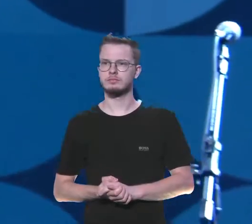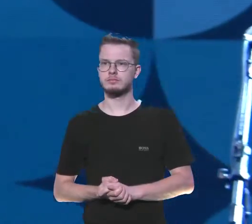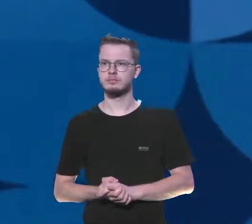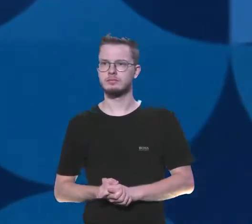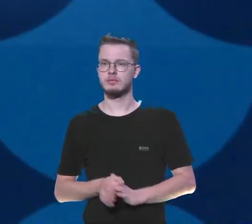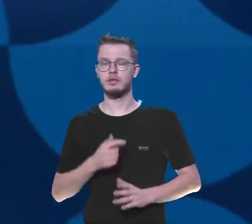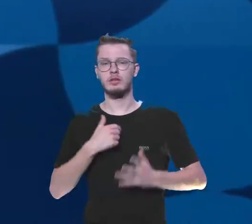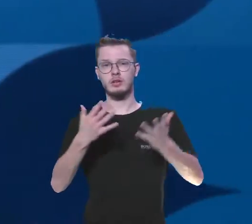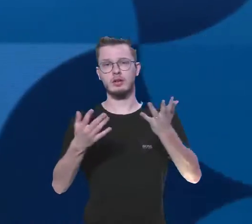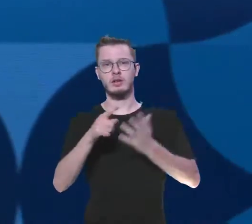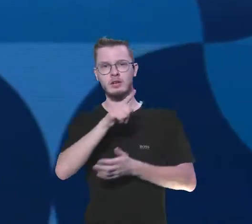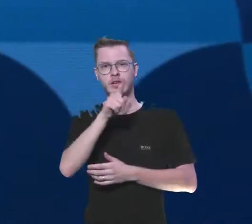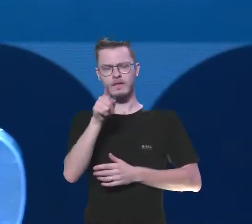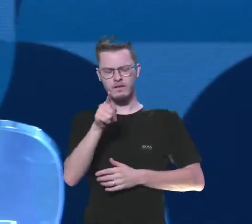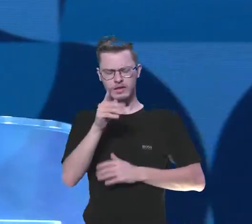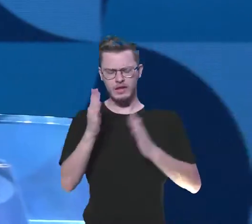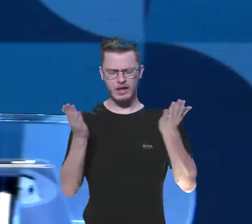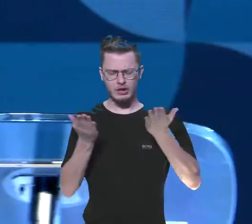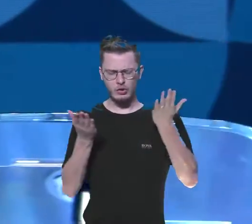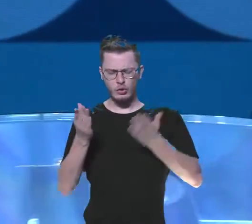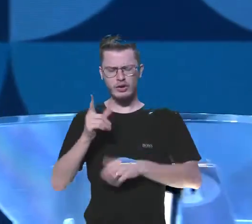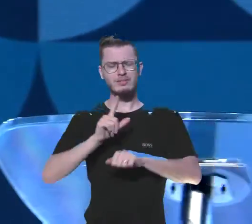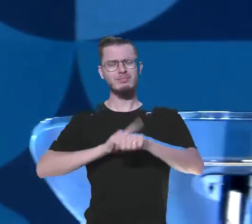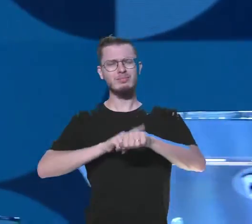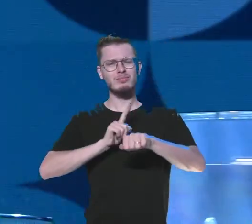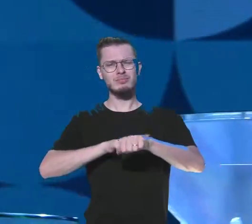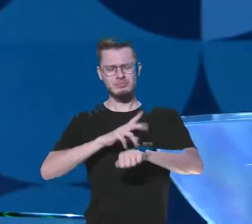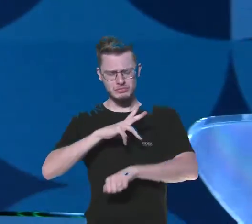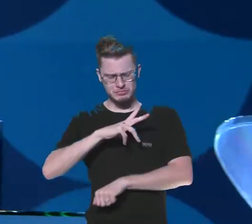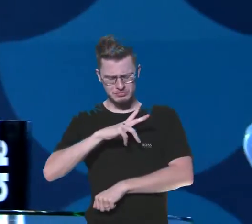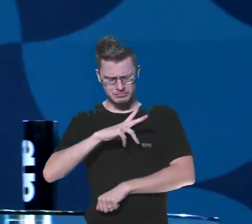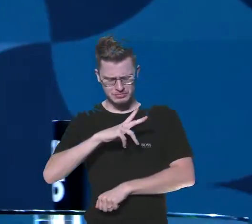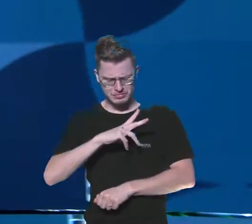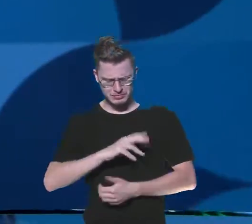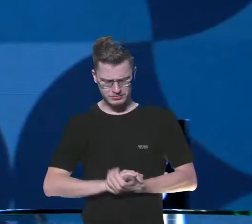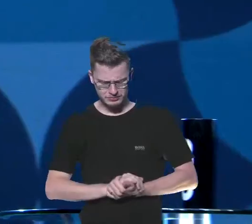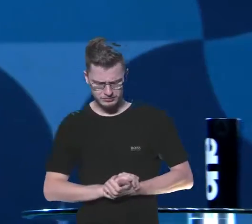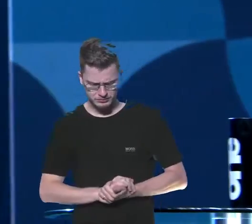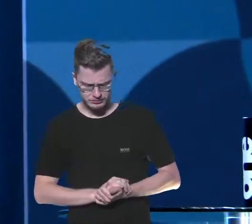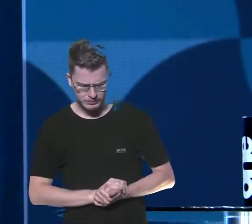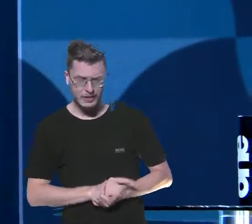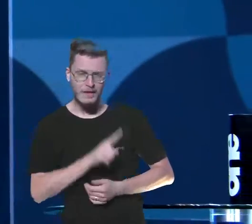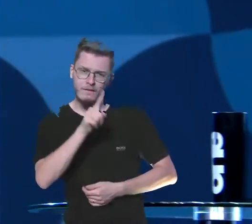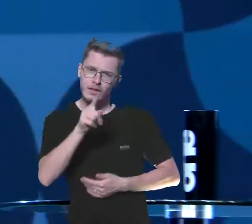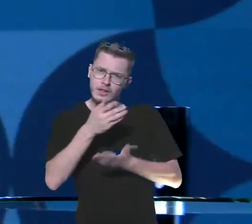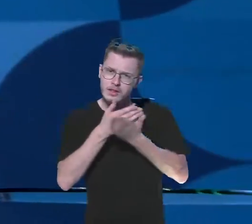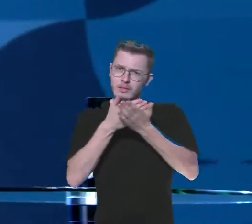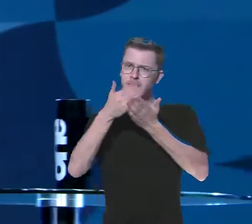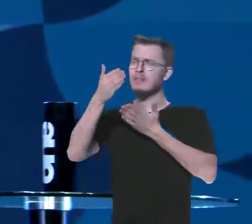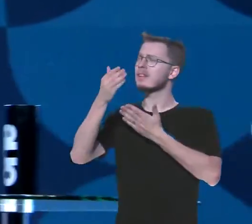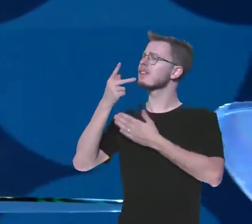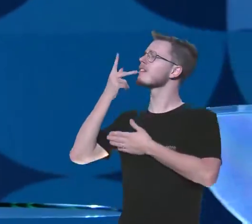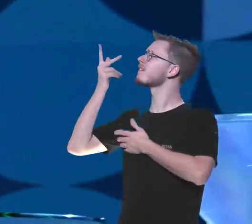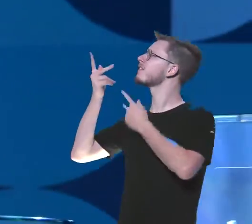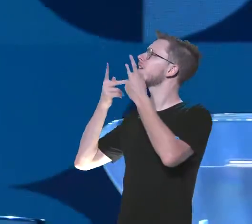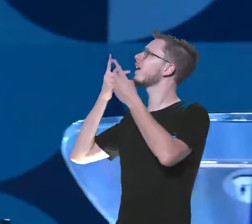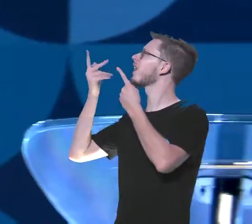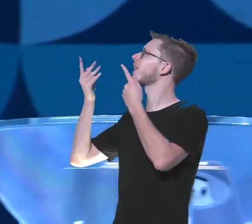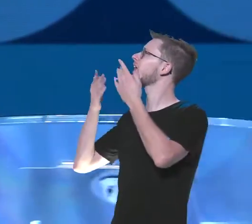Eu queria que você fechasse os teus olhos agora. Feche os teus olhos e comece a falar com o Senhor.